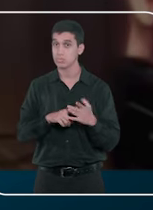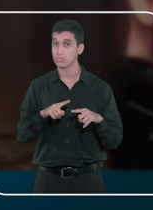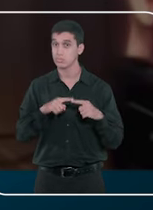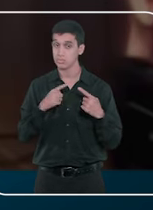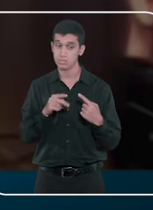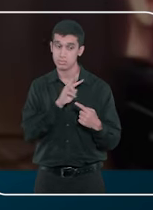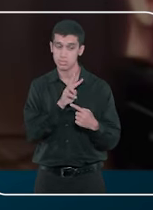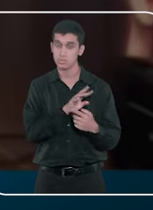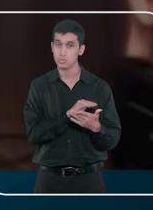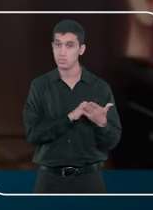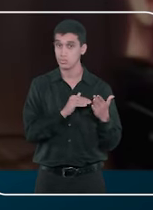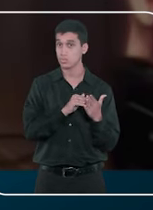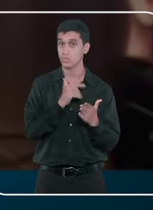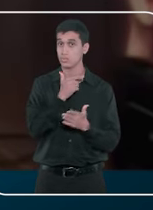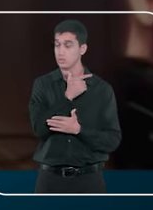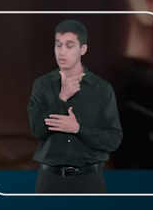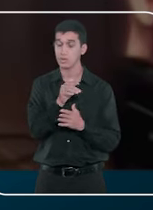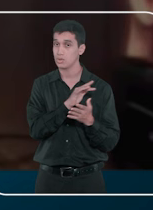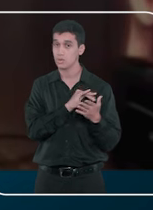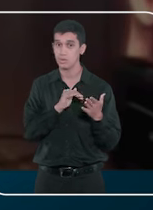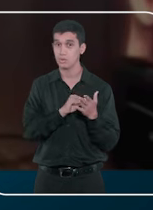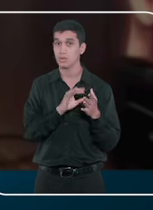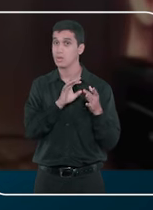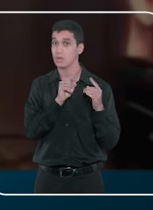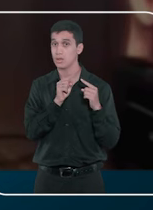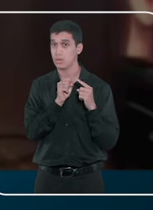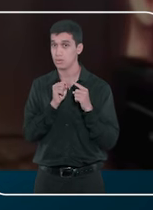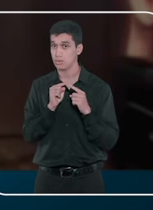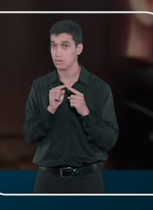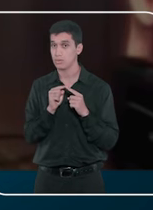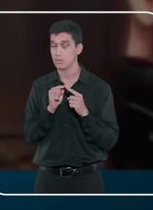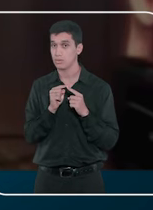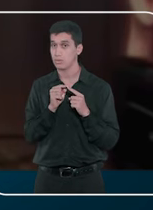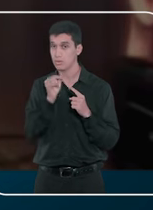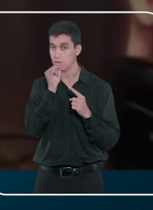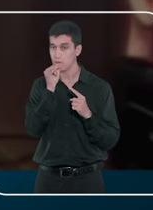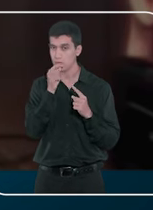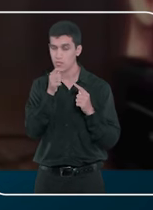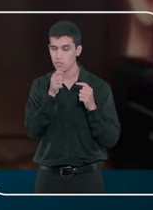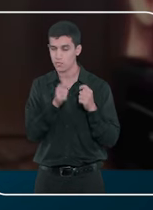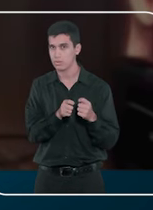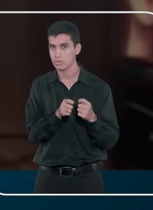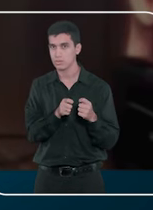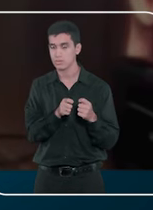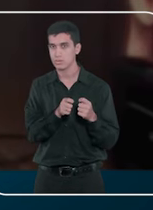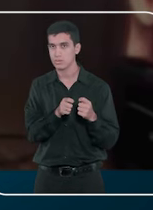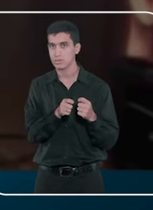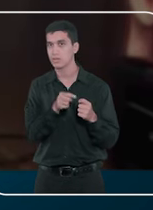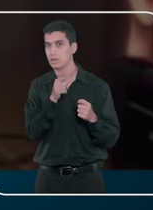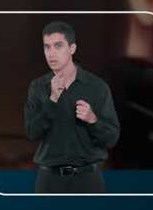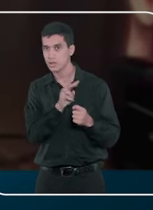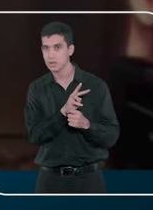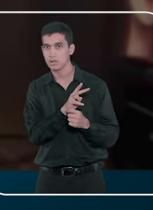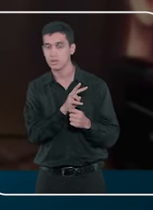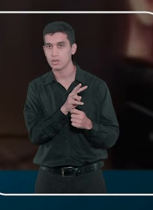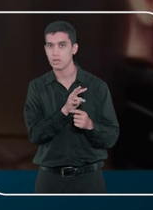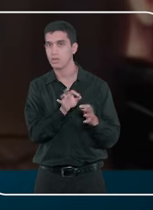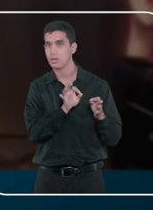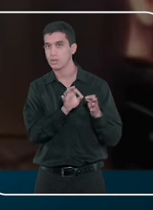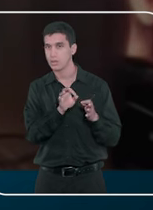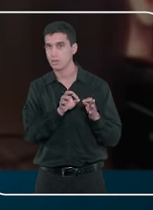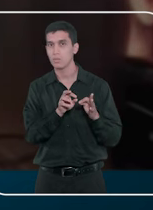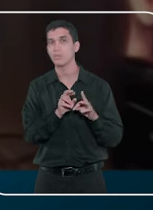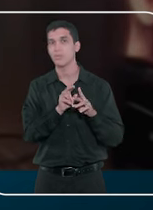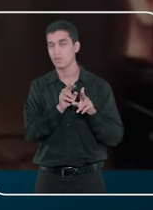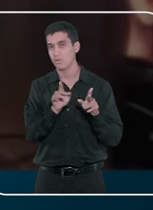homologação, não tem o condão de blindar este indivíduo de eventuais